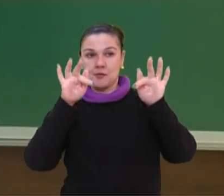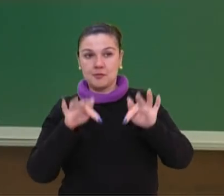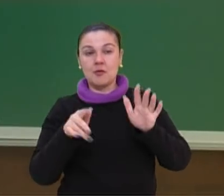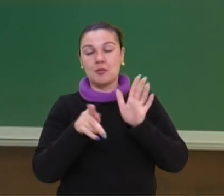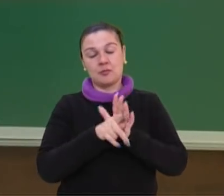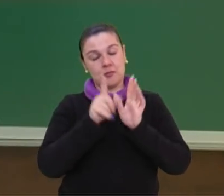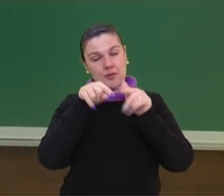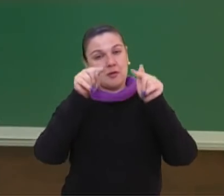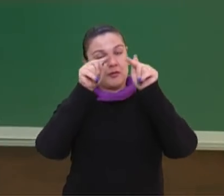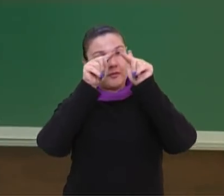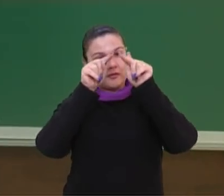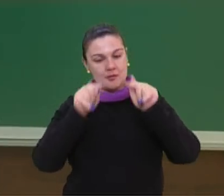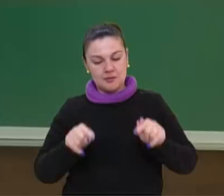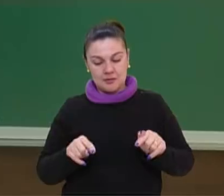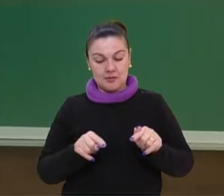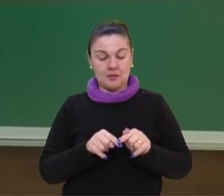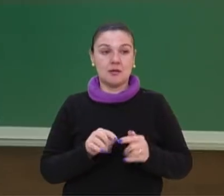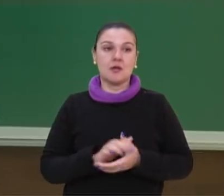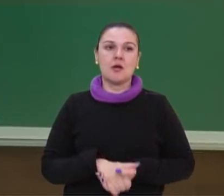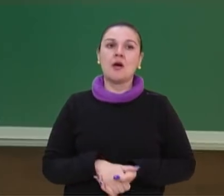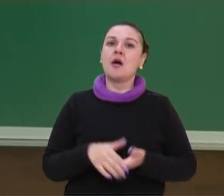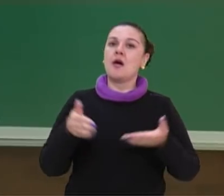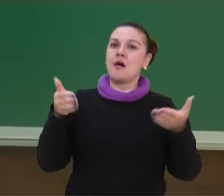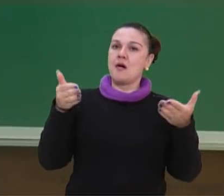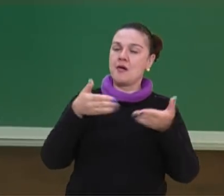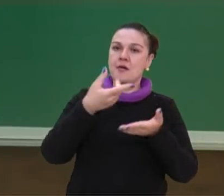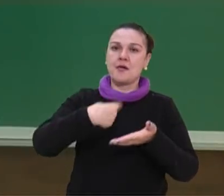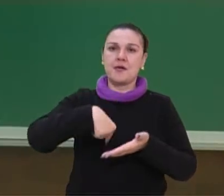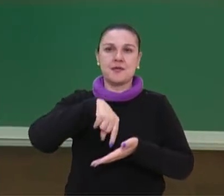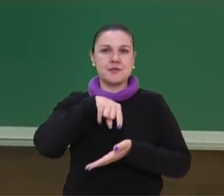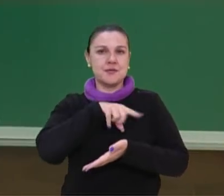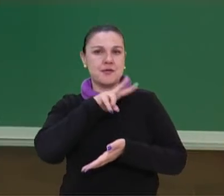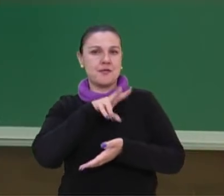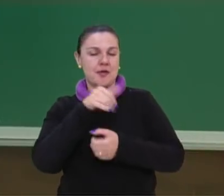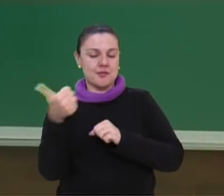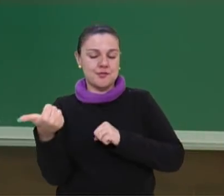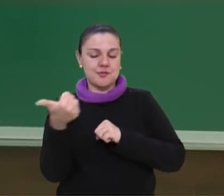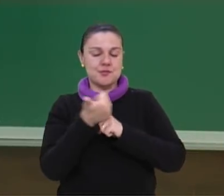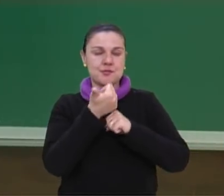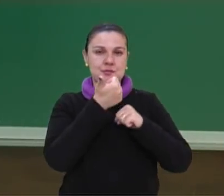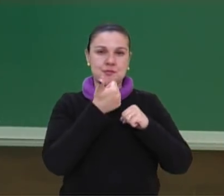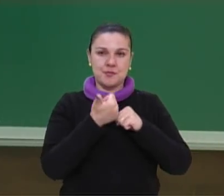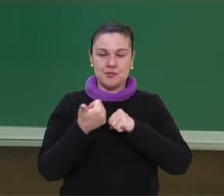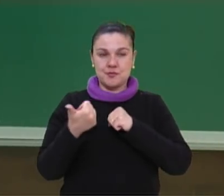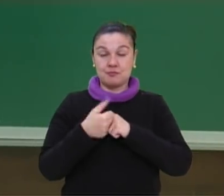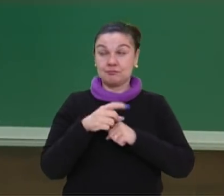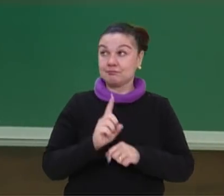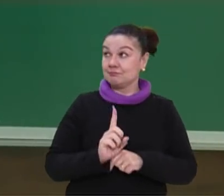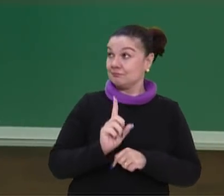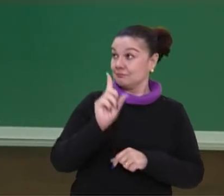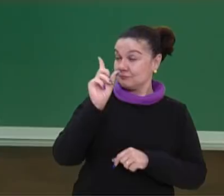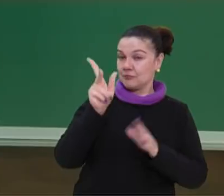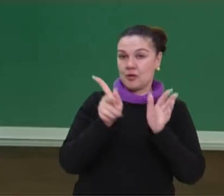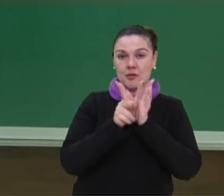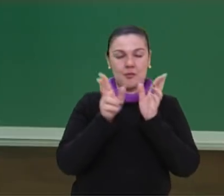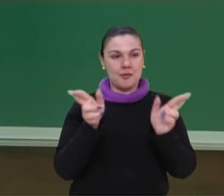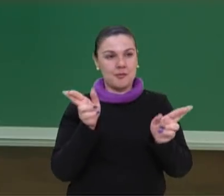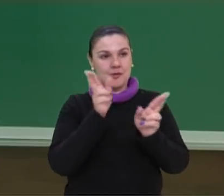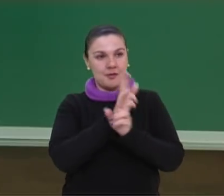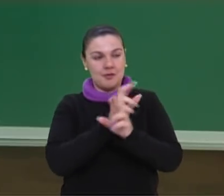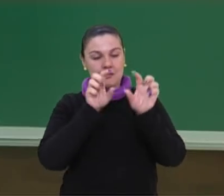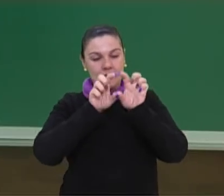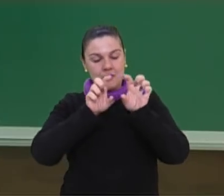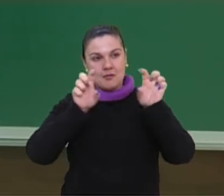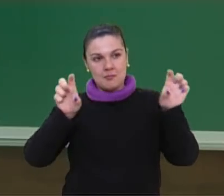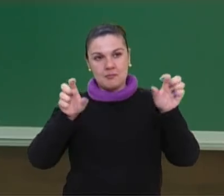um triângulo de 3 lados. E agora então nós vamos o quê? Substituir na relação, né, dentro da expressão